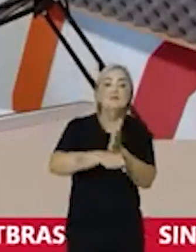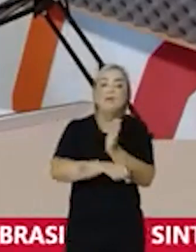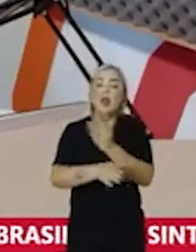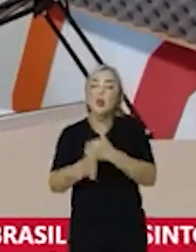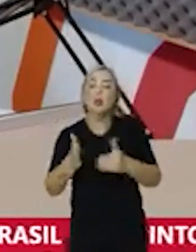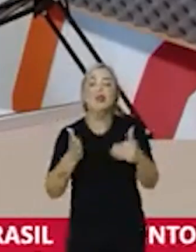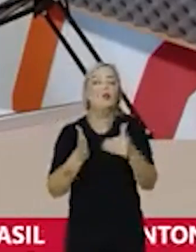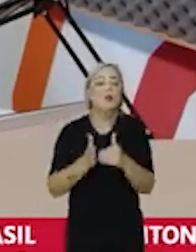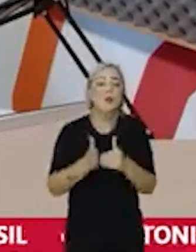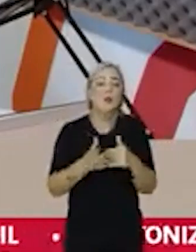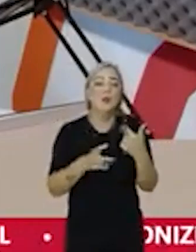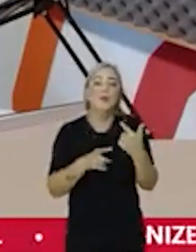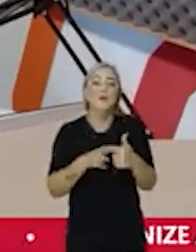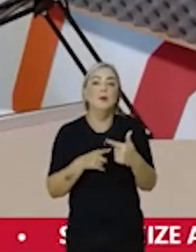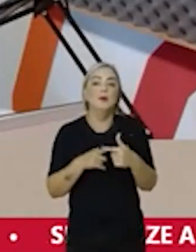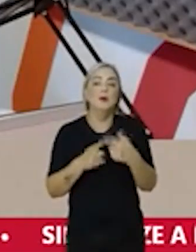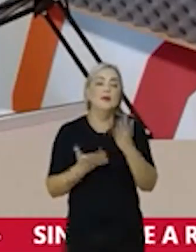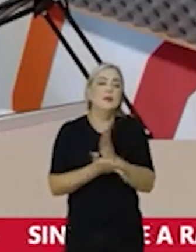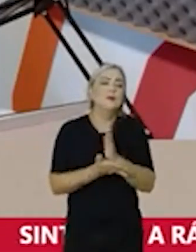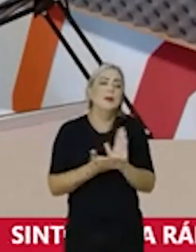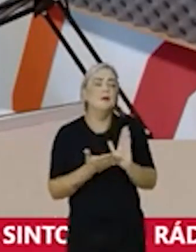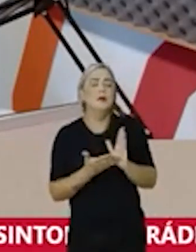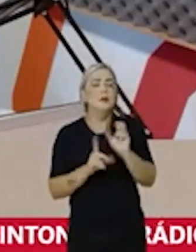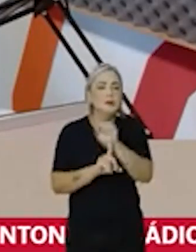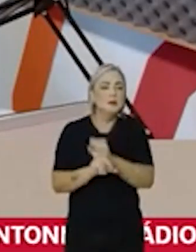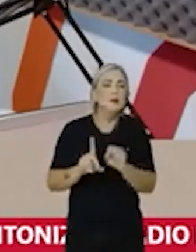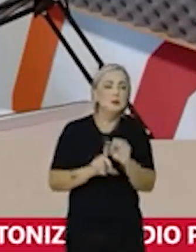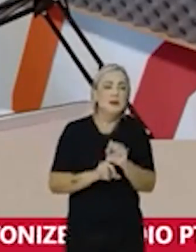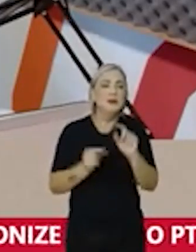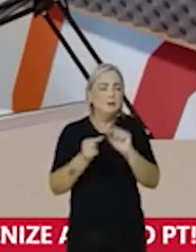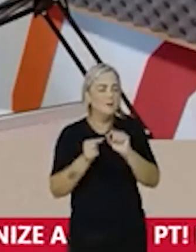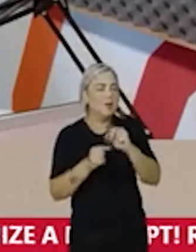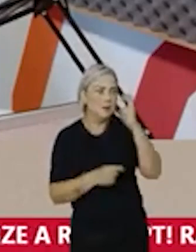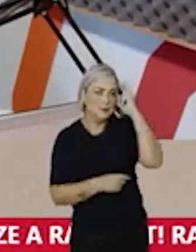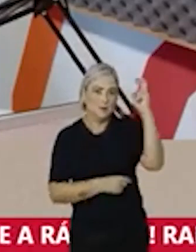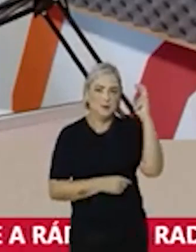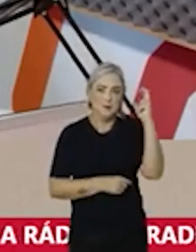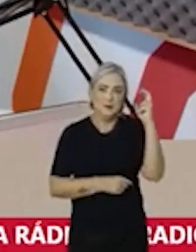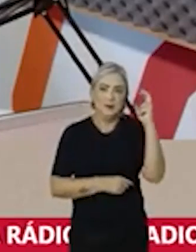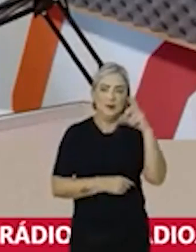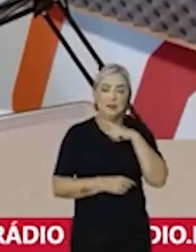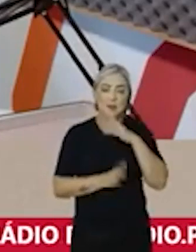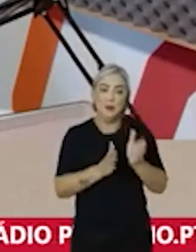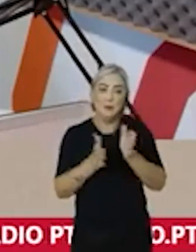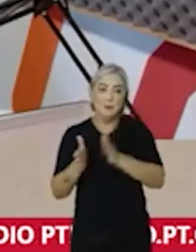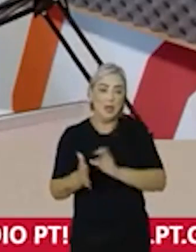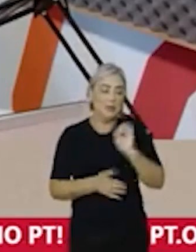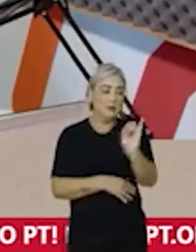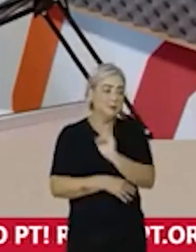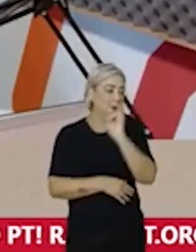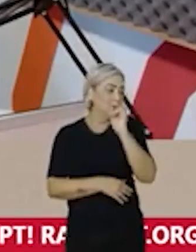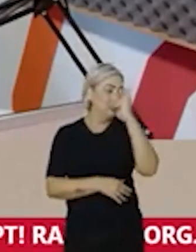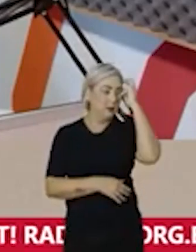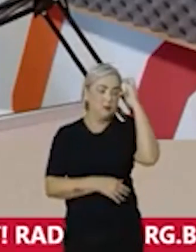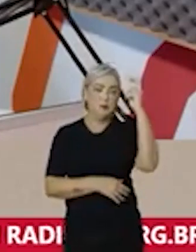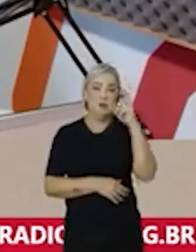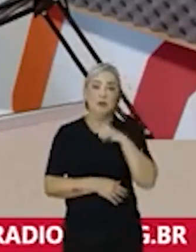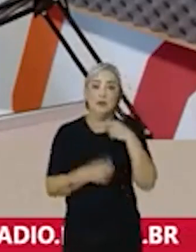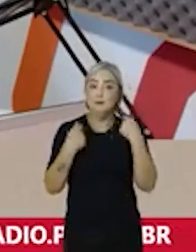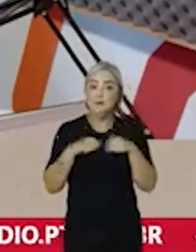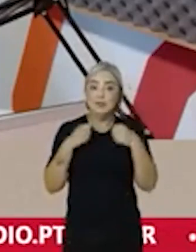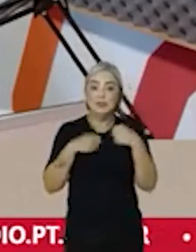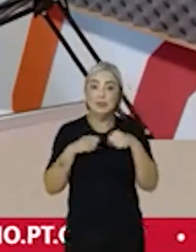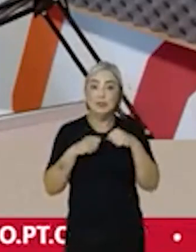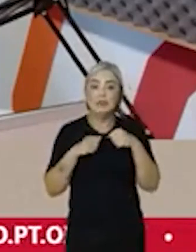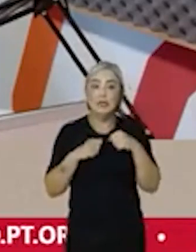pleno, porque, de alguma maneira, a sociedade faz cultura, mas tem uma parte importante da cultura que precisa